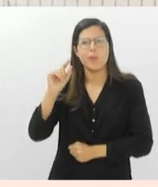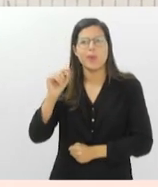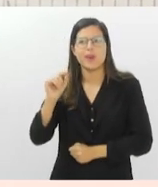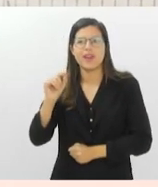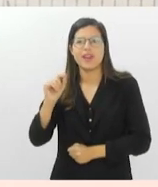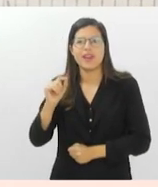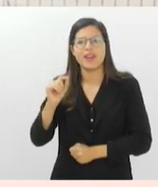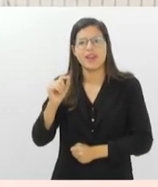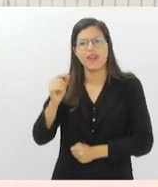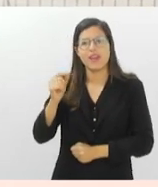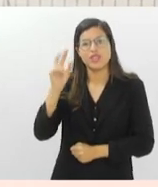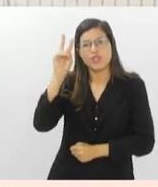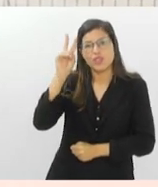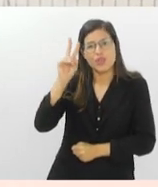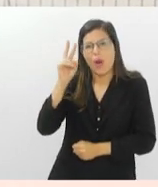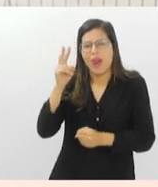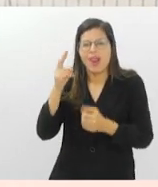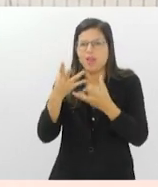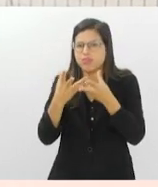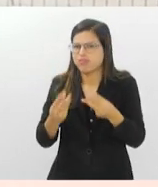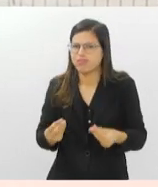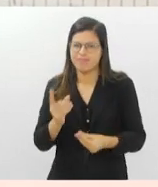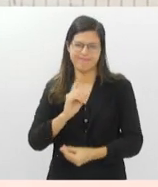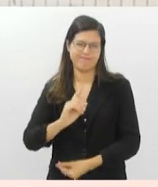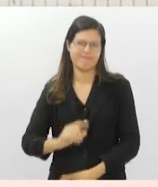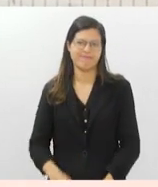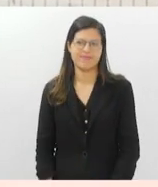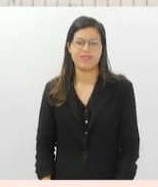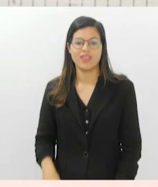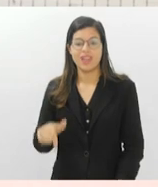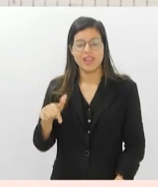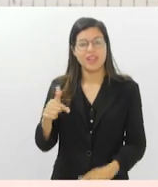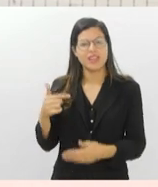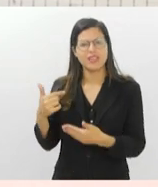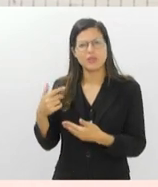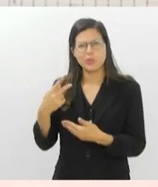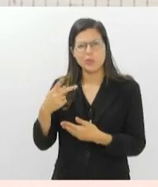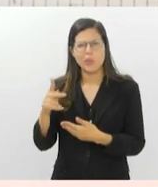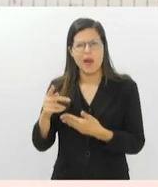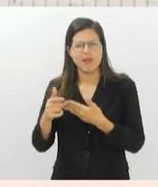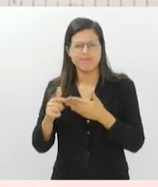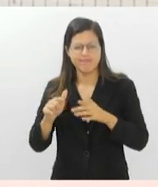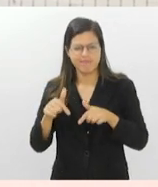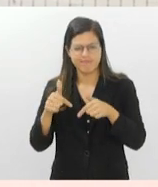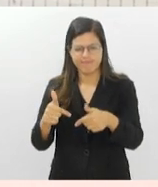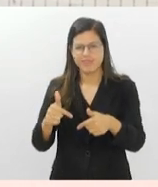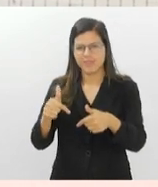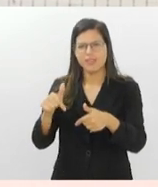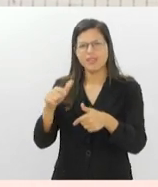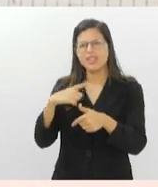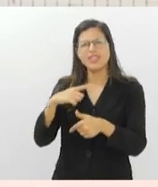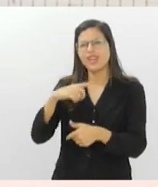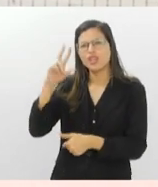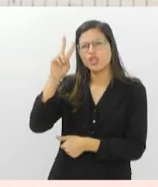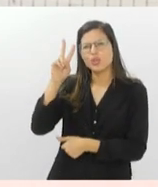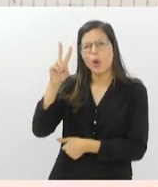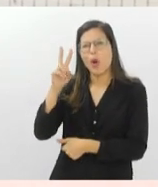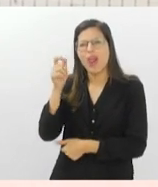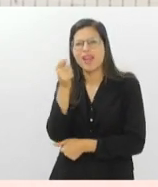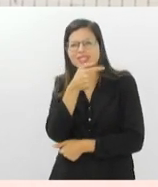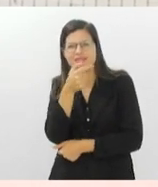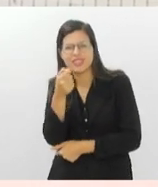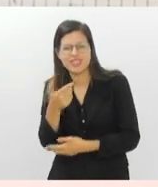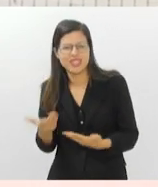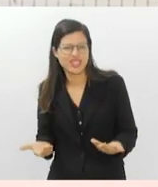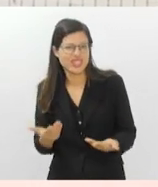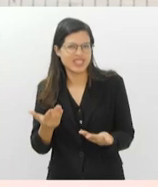morrer no tempo, né? Eliane, nessa sua jornada como ghostwriter, tem alguma história curiosa, alguma história divertida que você possa contar pra gente?